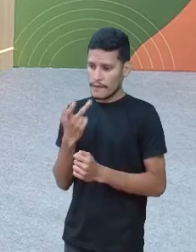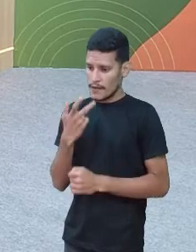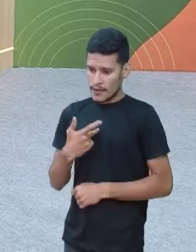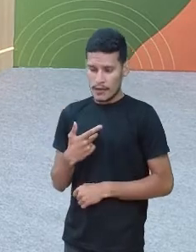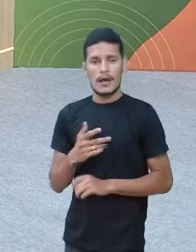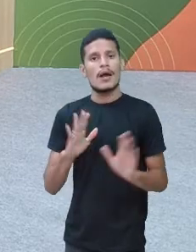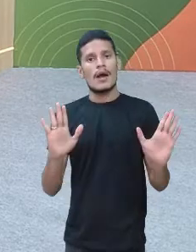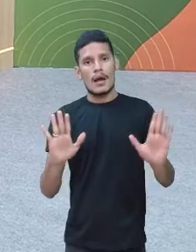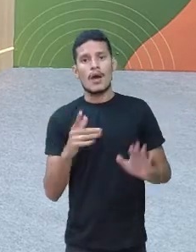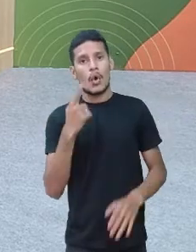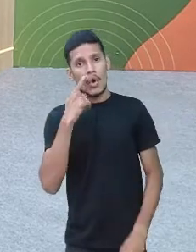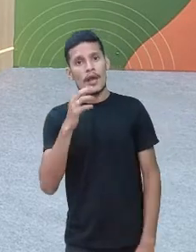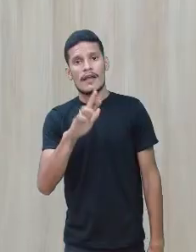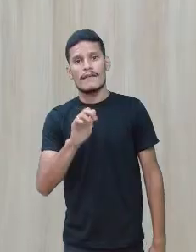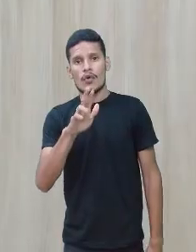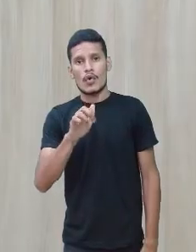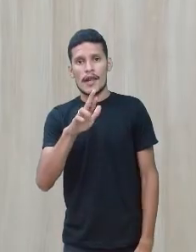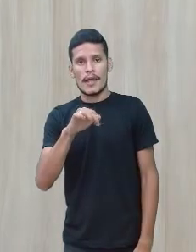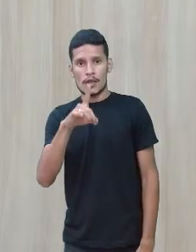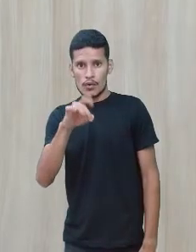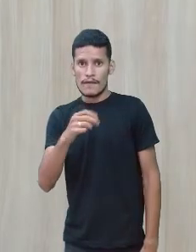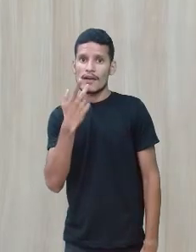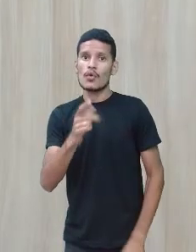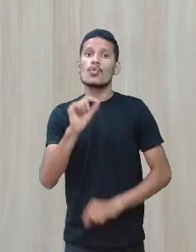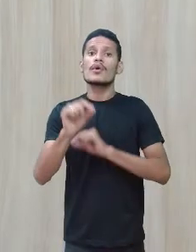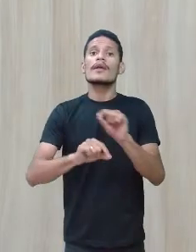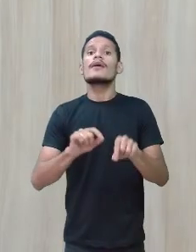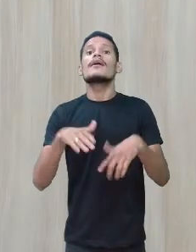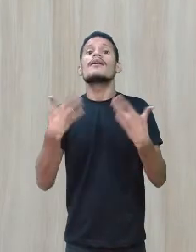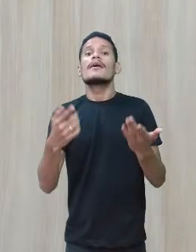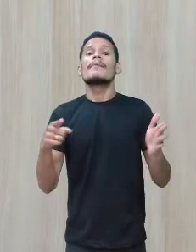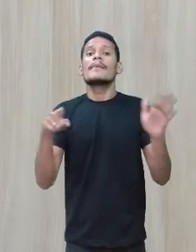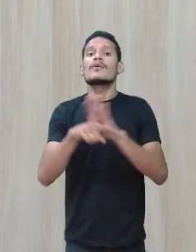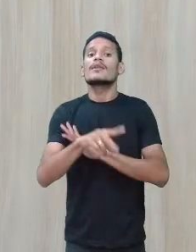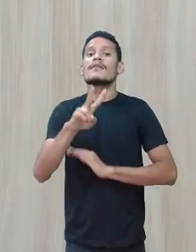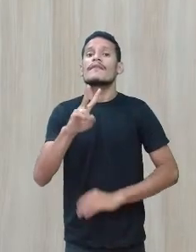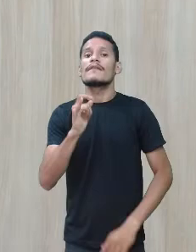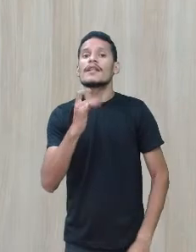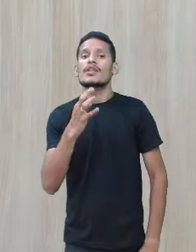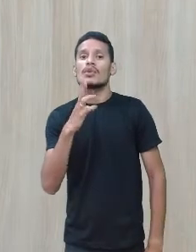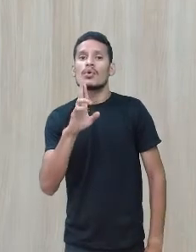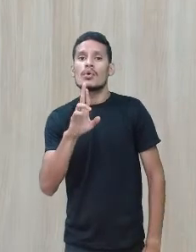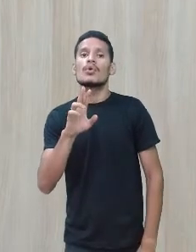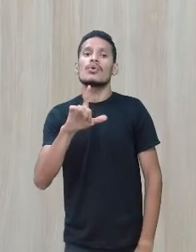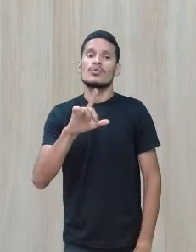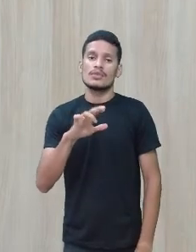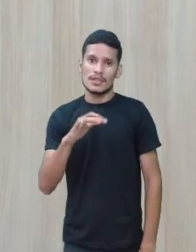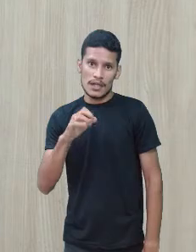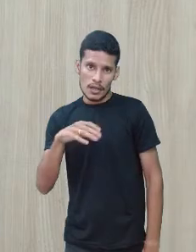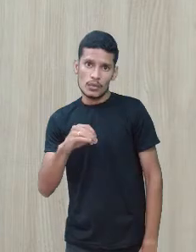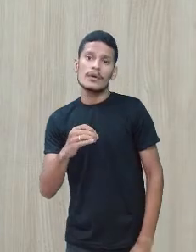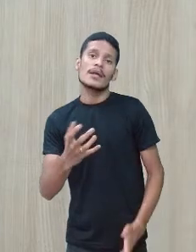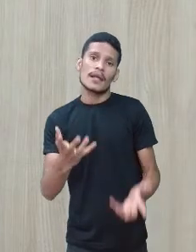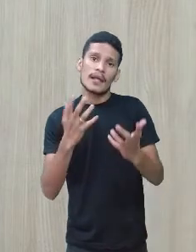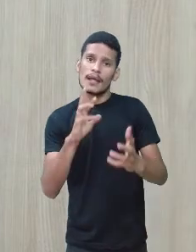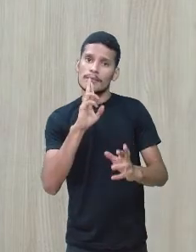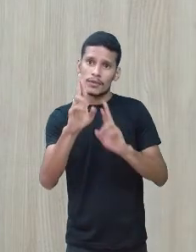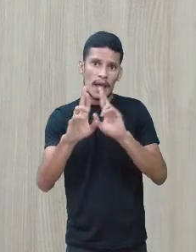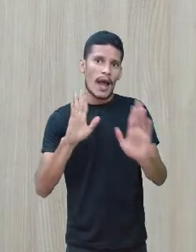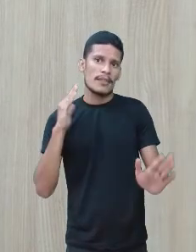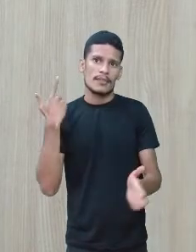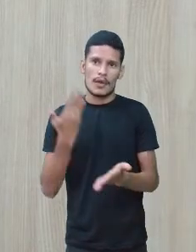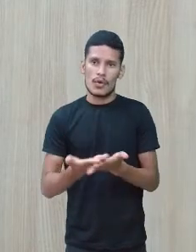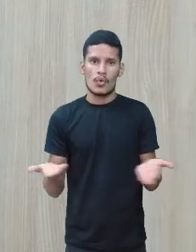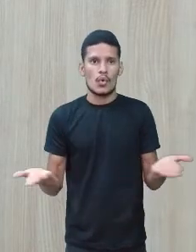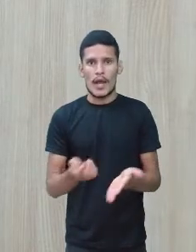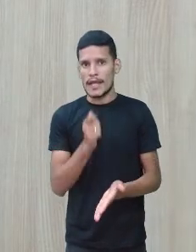Tá, Revoredo tá dizendo que tá ligado. Tá perguntando aqui a Vitor, Luciano, para eles darem a resposta, mas até aqui ninguém tá... Só